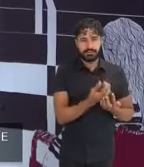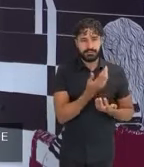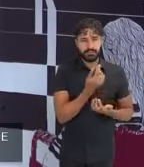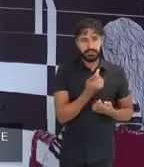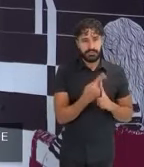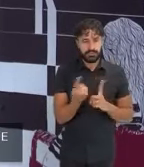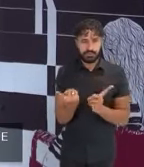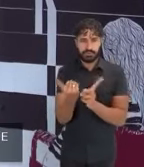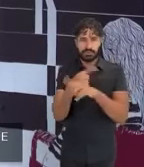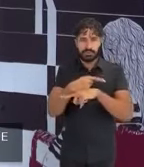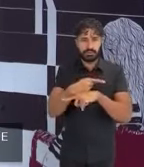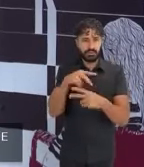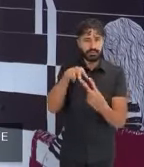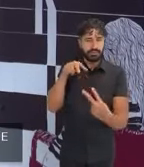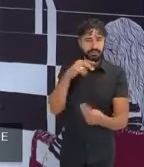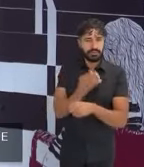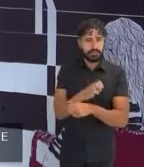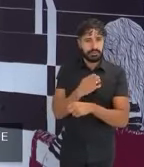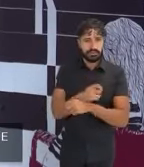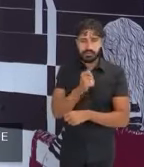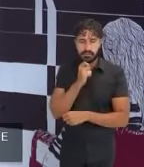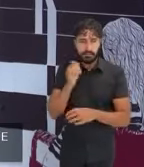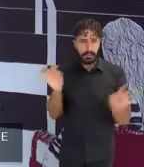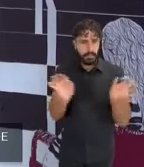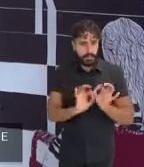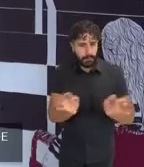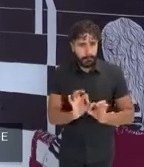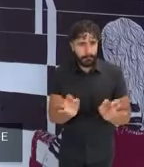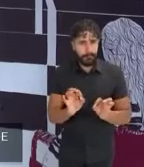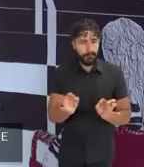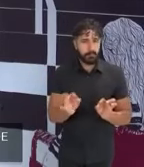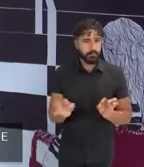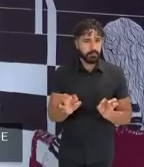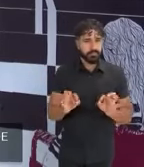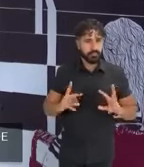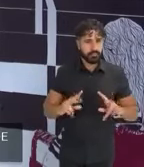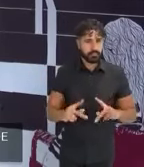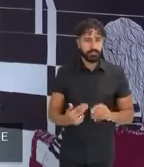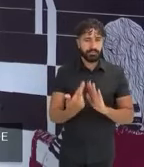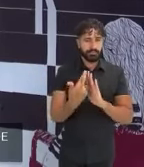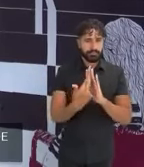estágio sem qualquer... com todos os requisitos